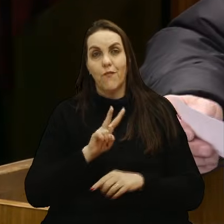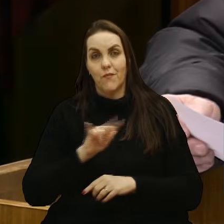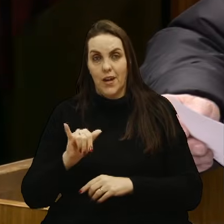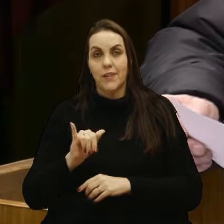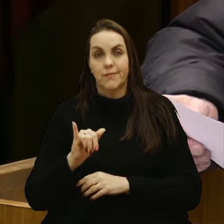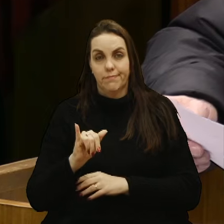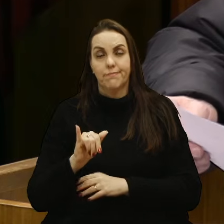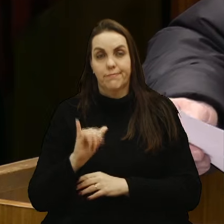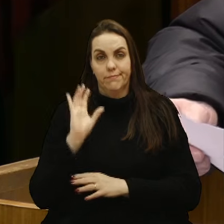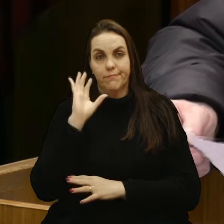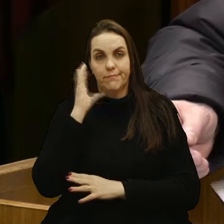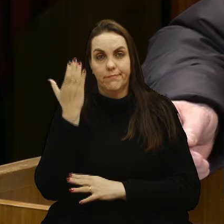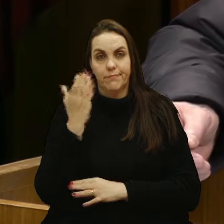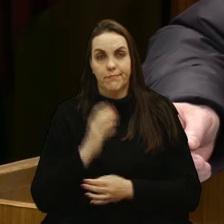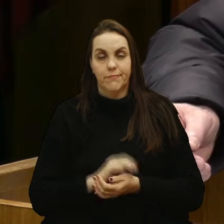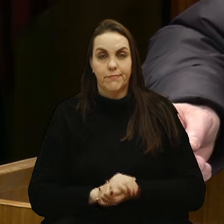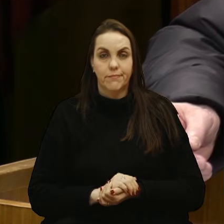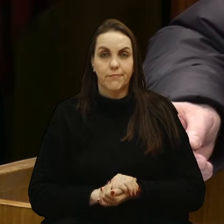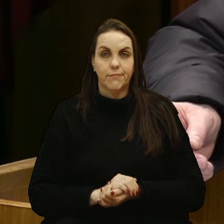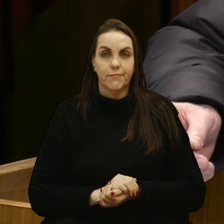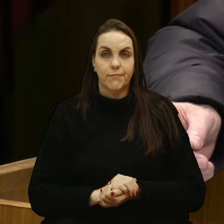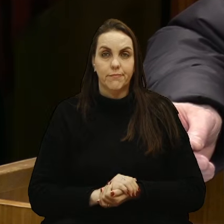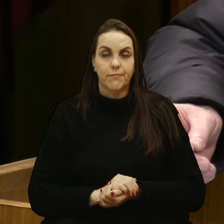vai acontecer.